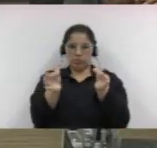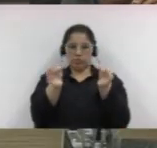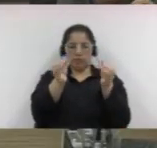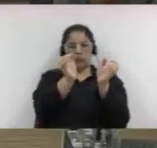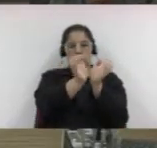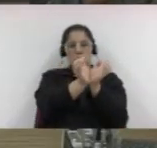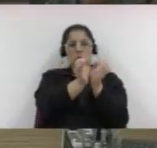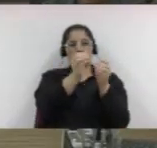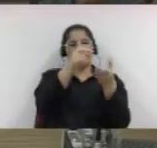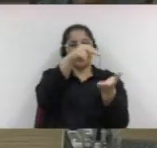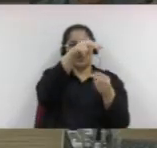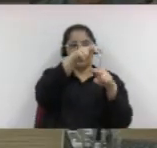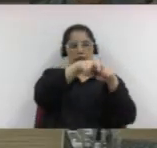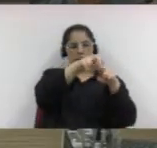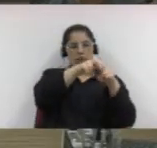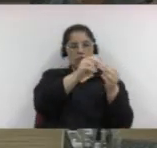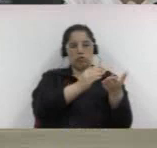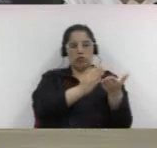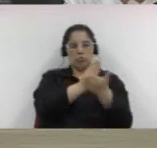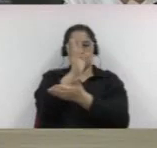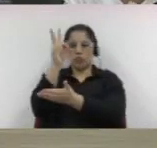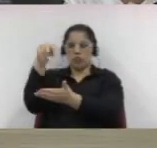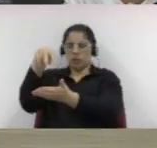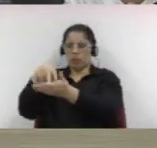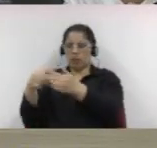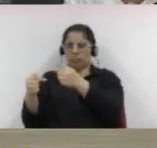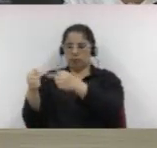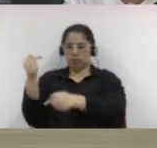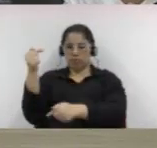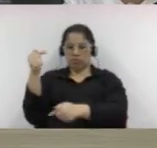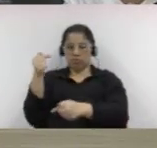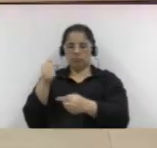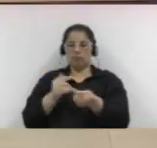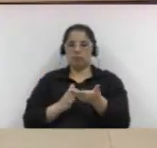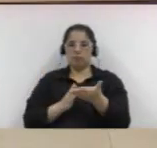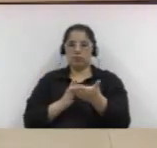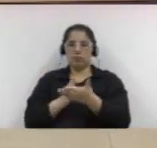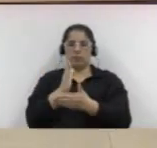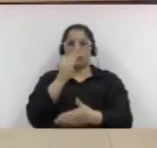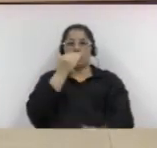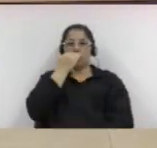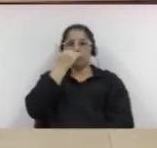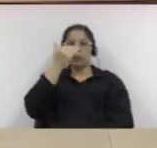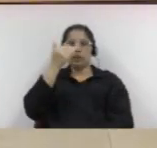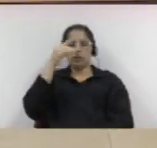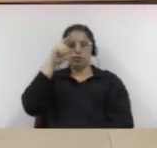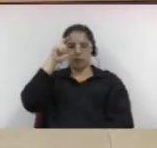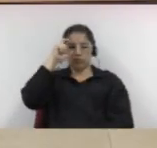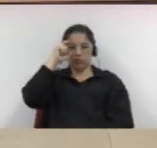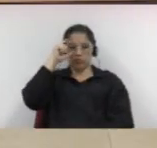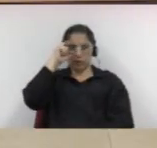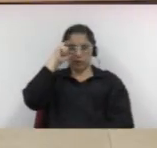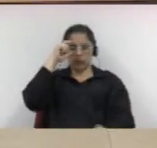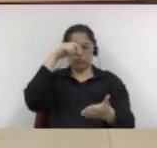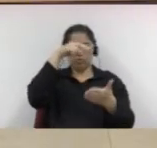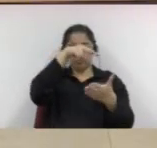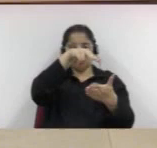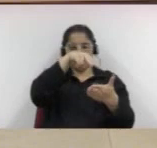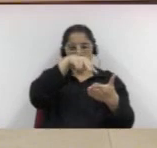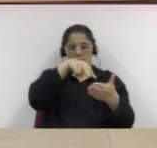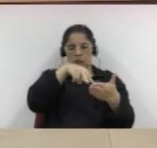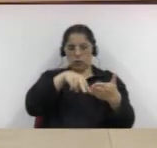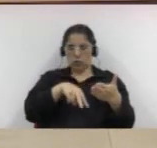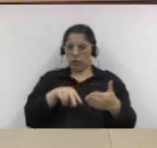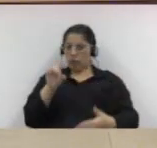sentados aprovam e os de pé rejeitam. Está aprovado o requerimento do vereador Farid para a leitura